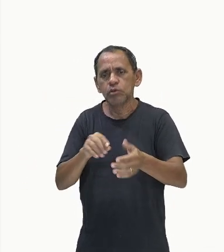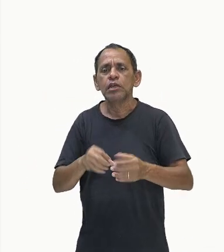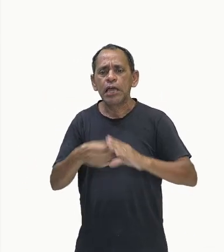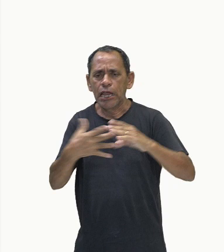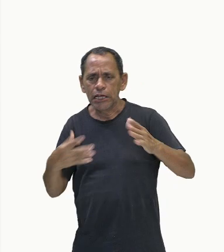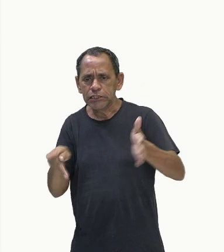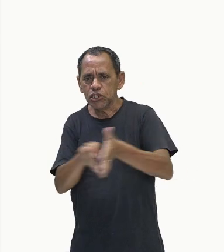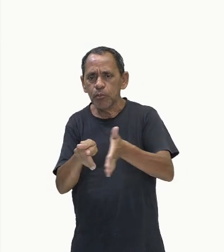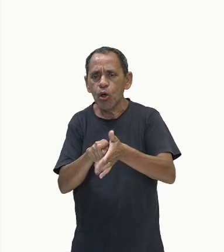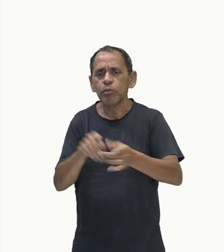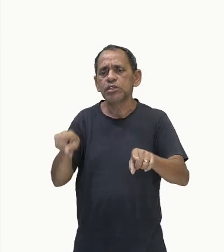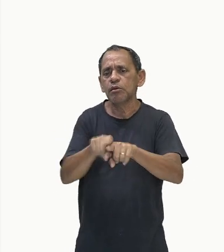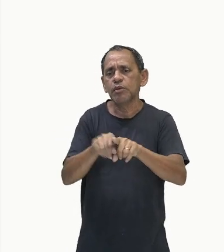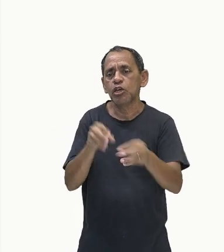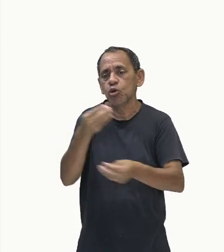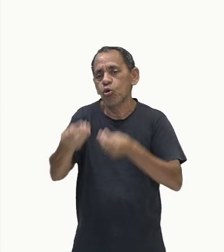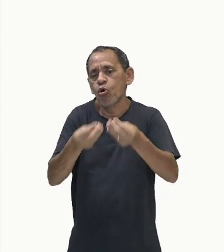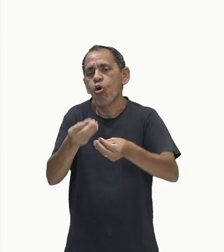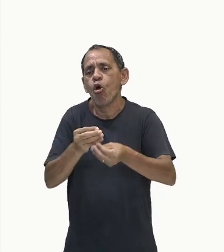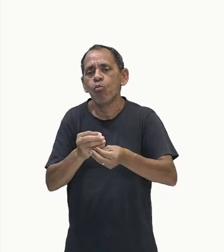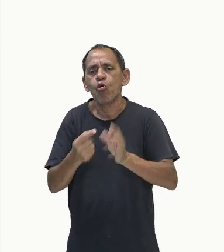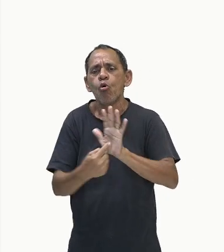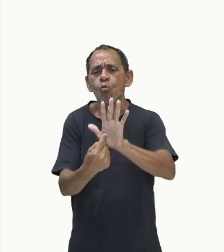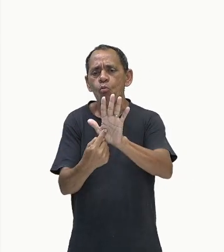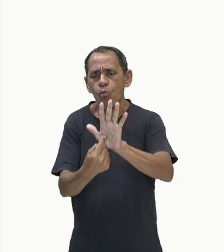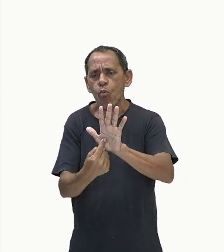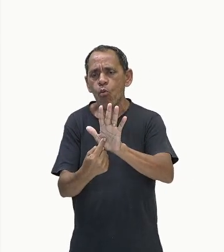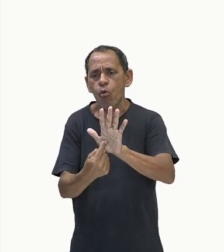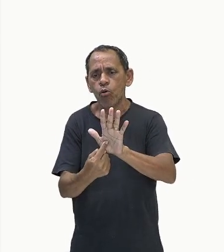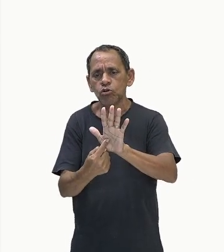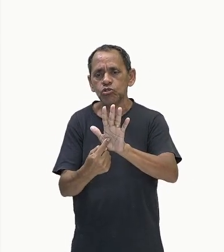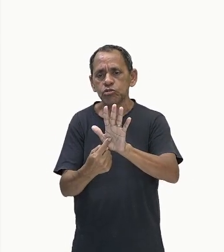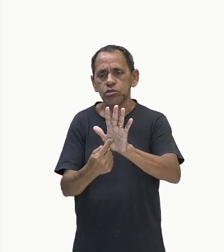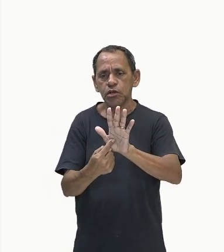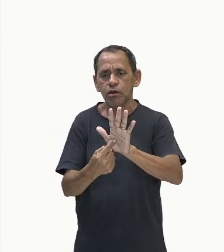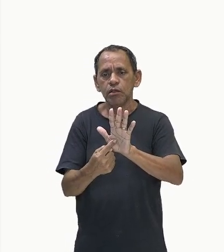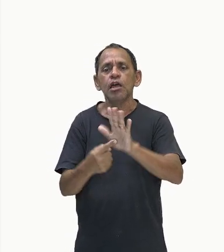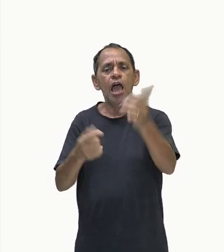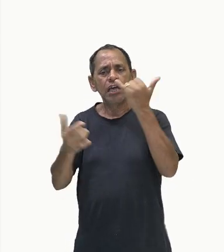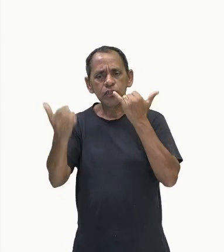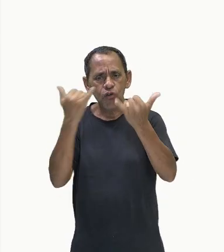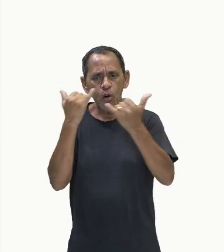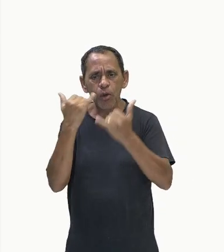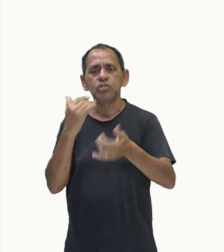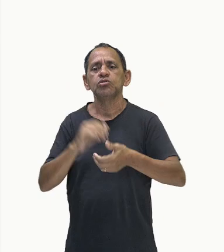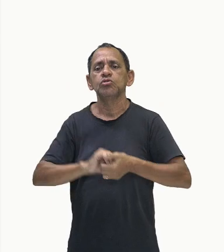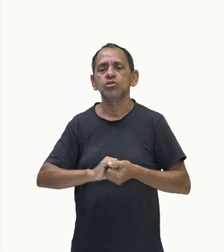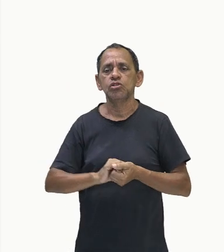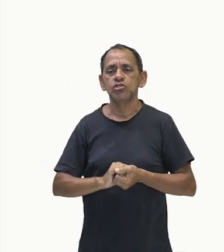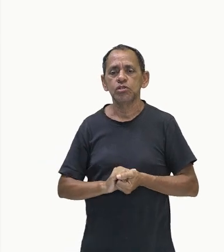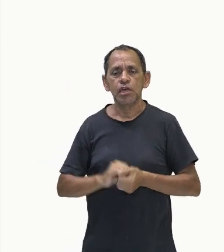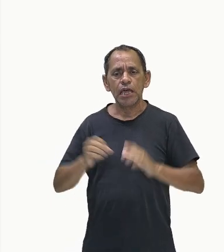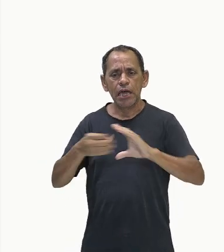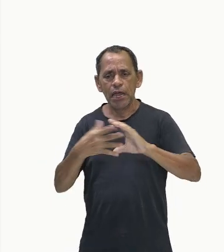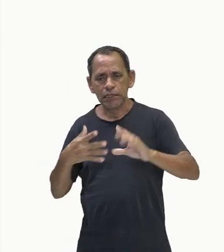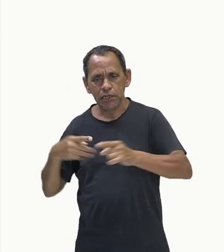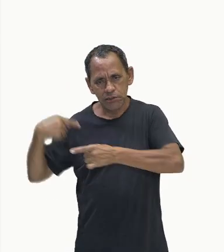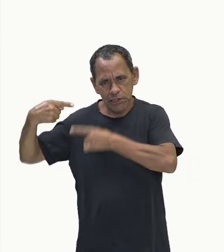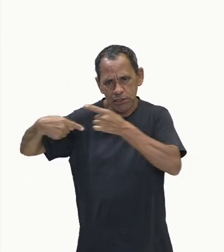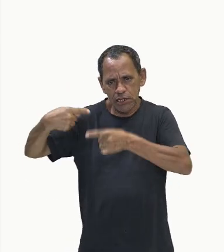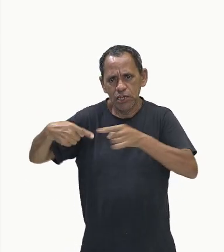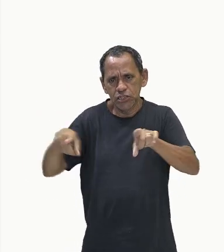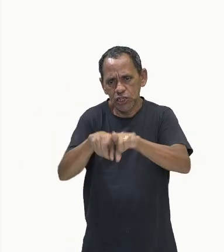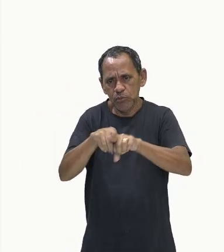características, eles determinam essas instruções, né? Eles determinam características hereditárias e que